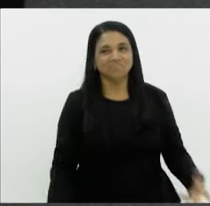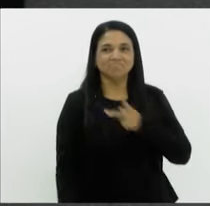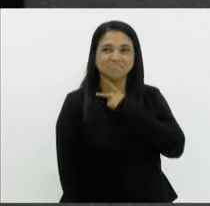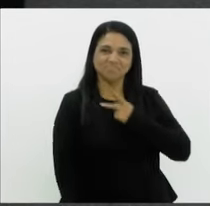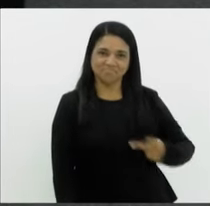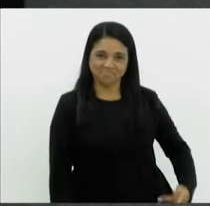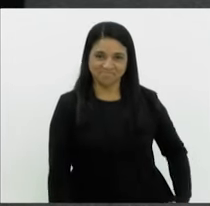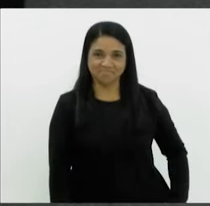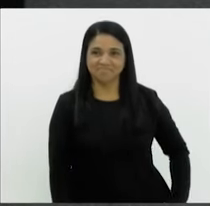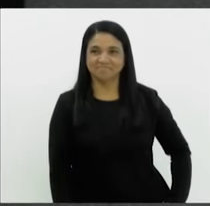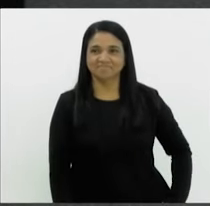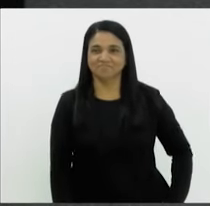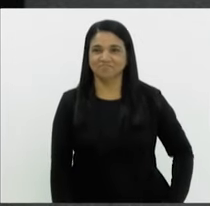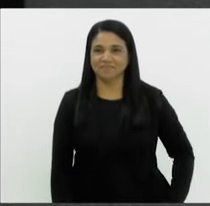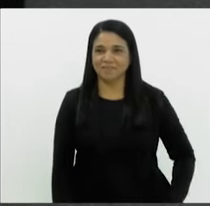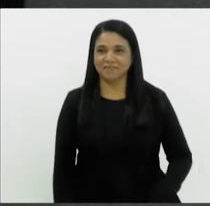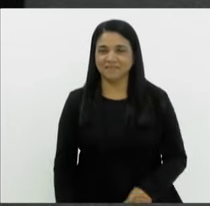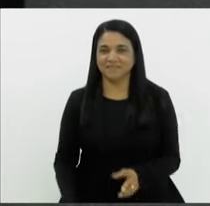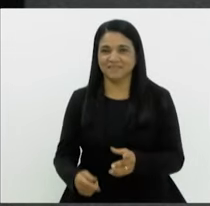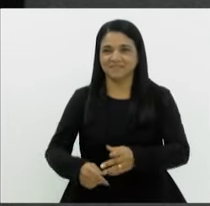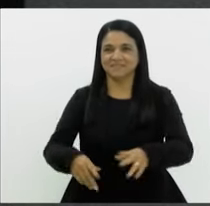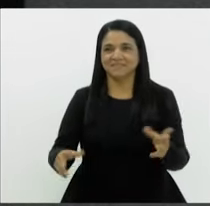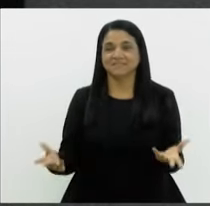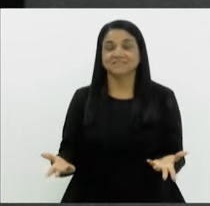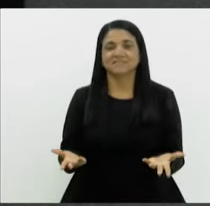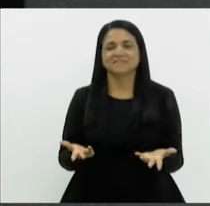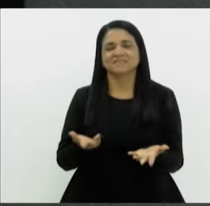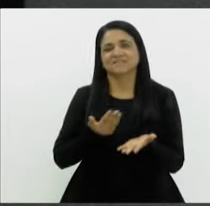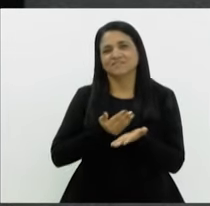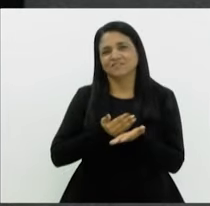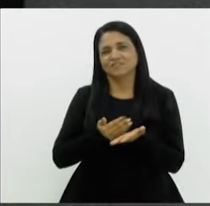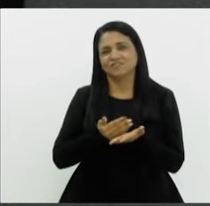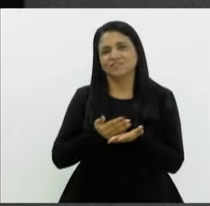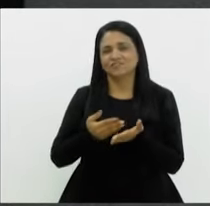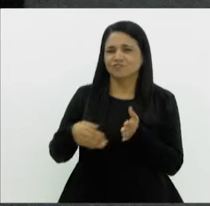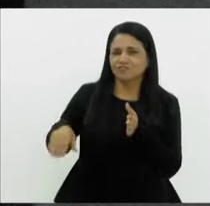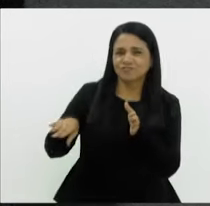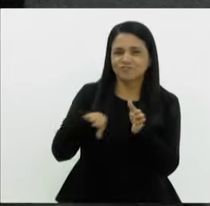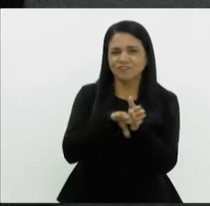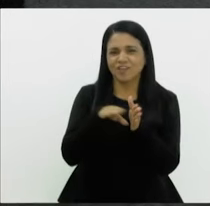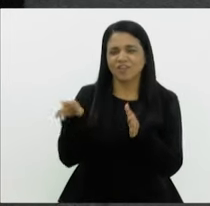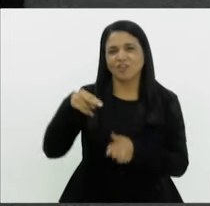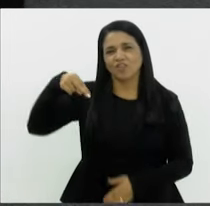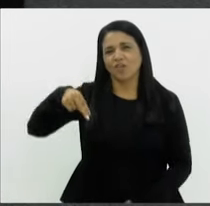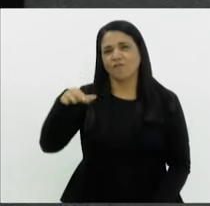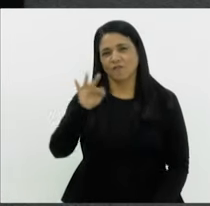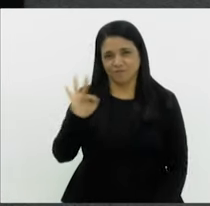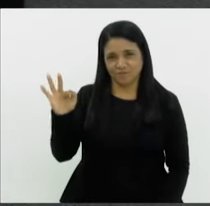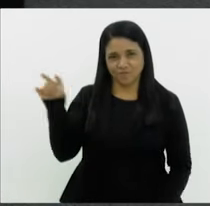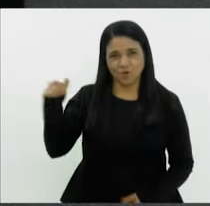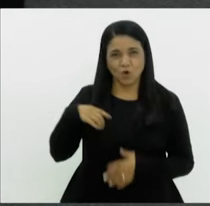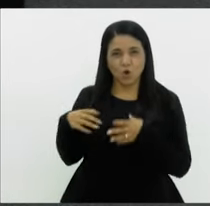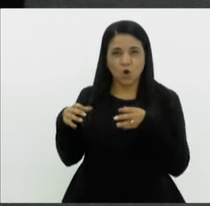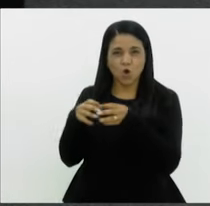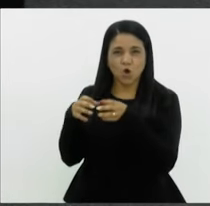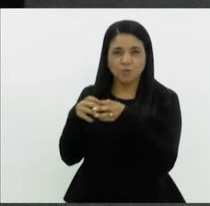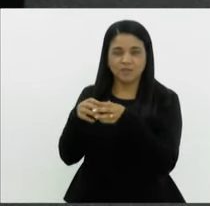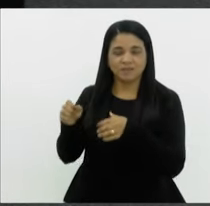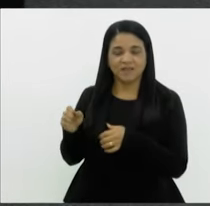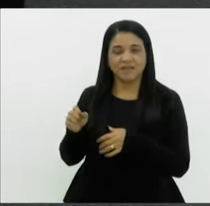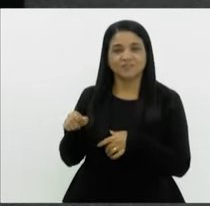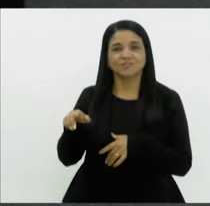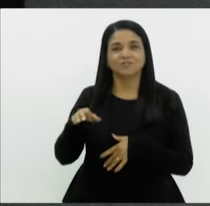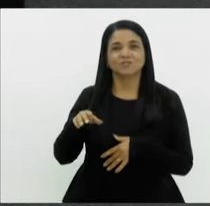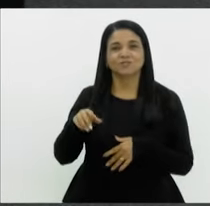estou chegando há pouco de Nova Friburgo. Fui lá na comunidade rural Janela